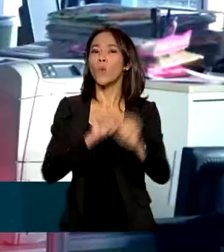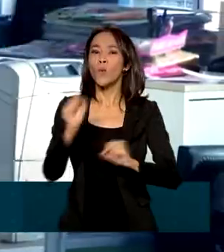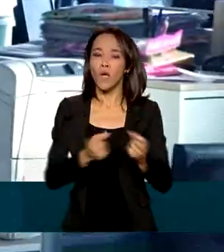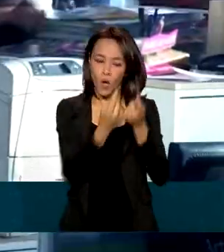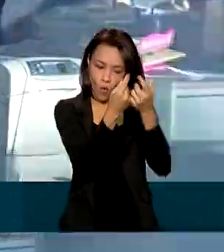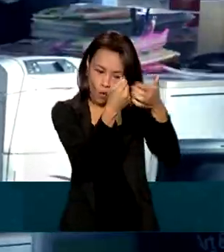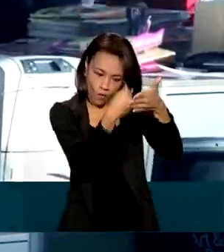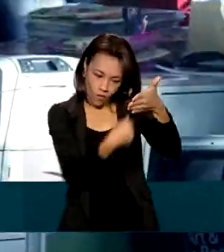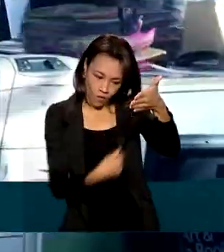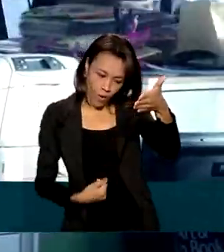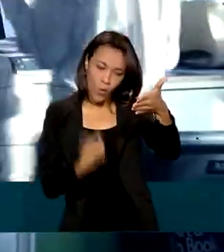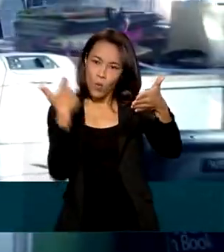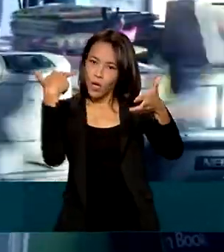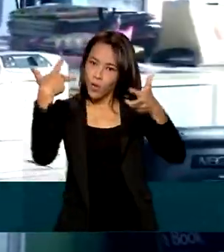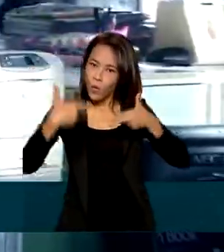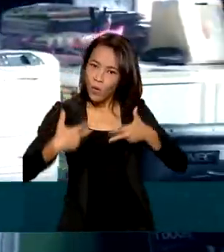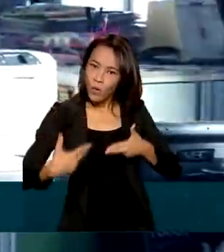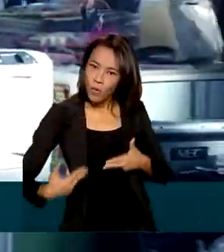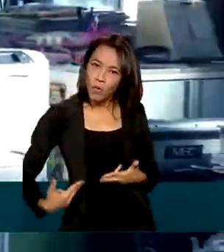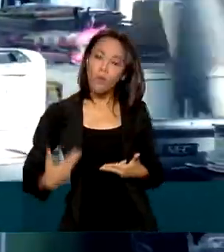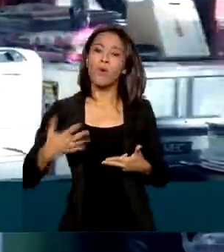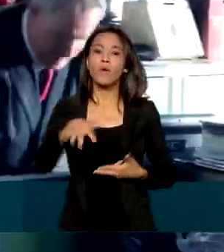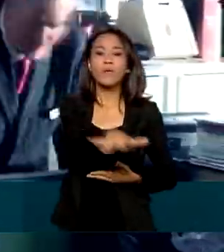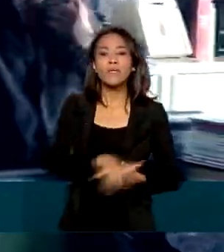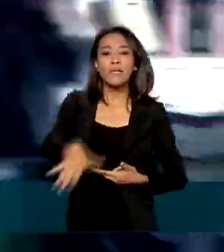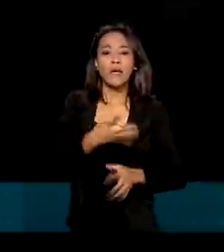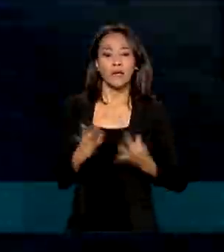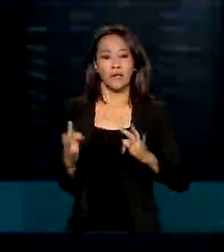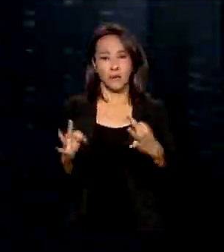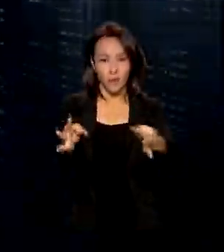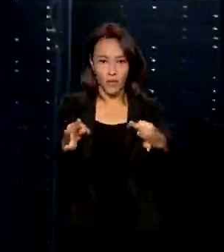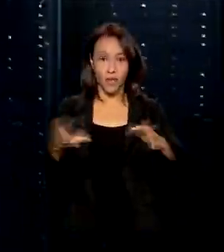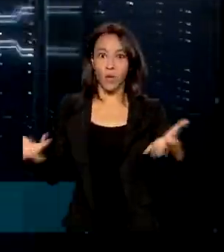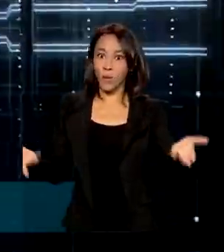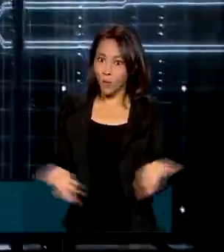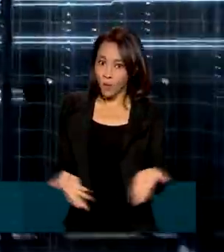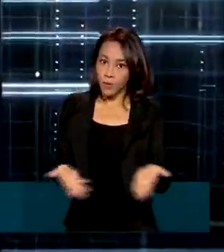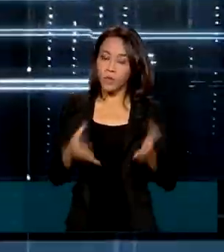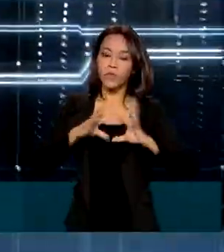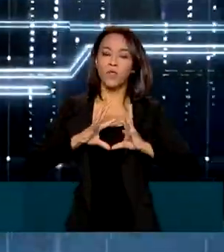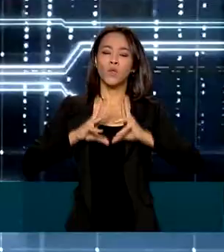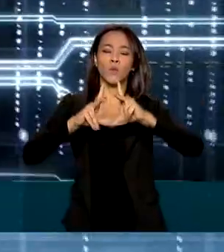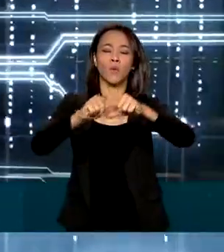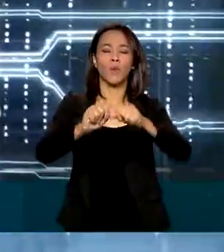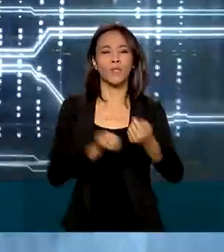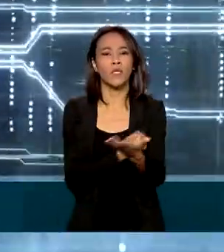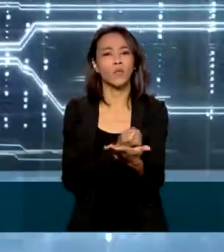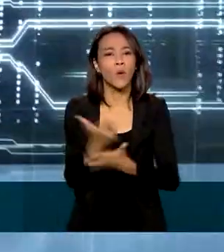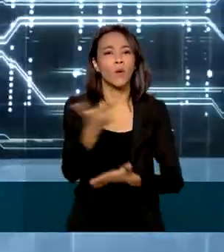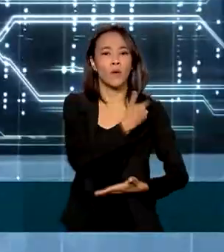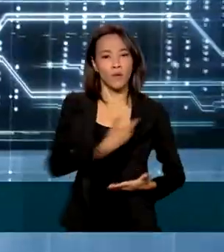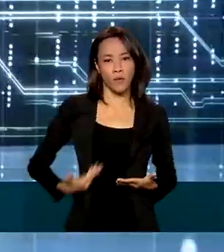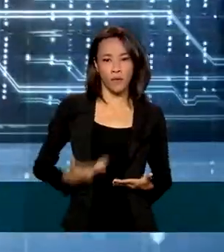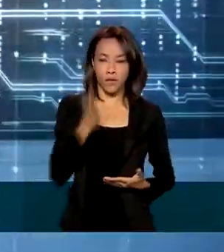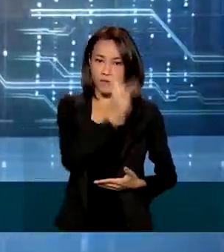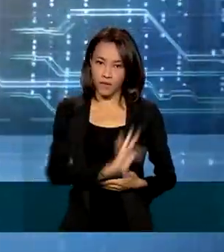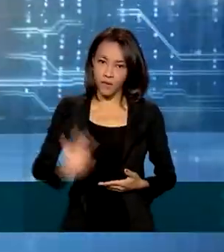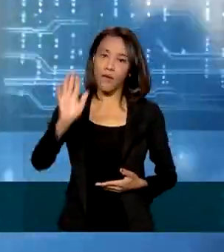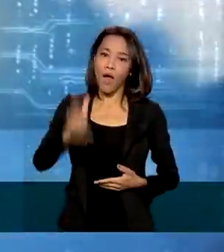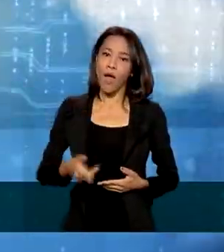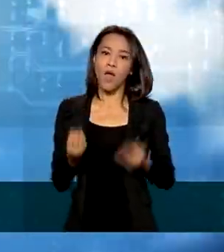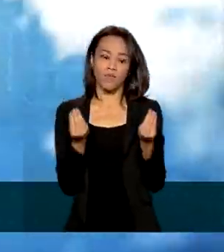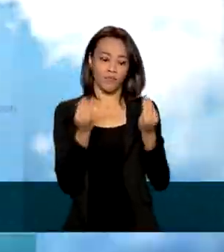máximos para serviços e produtos de tecnologia atualmente todas as compras federais são